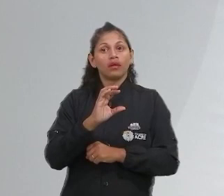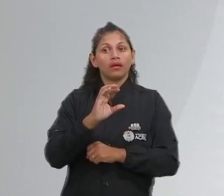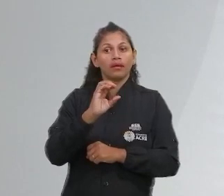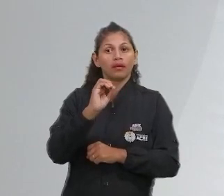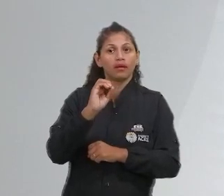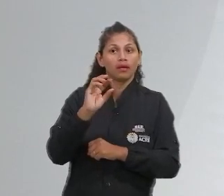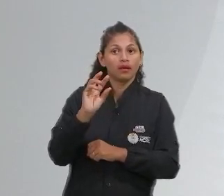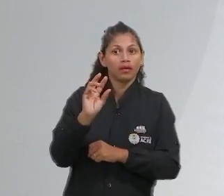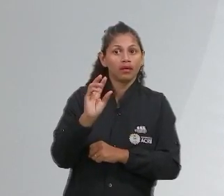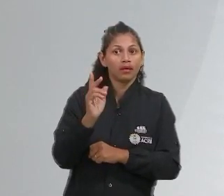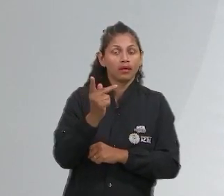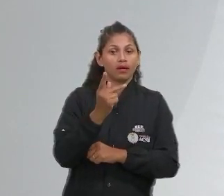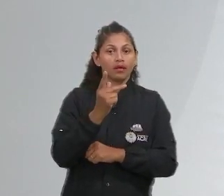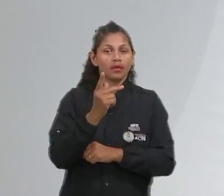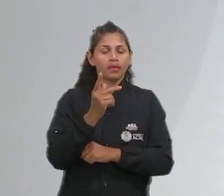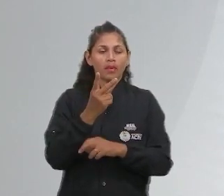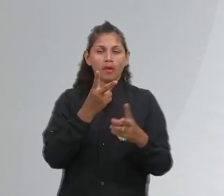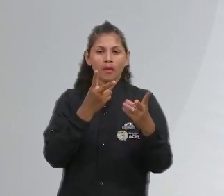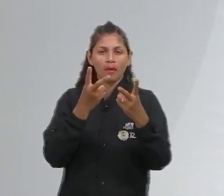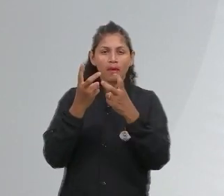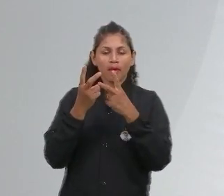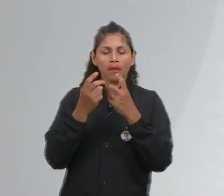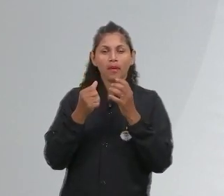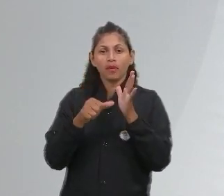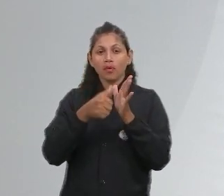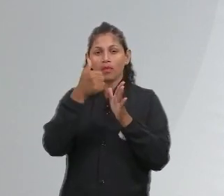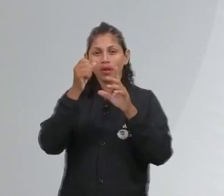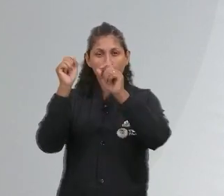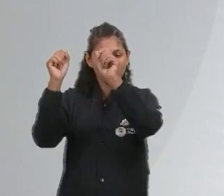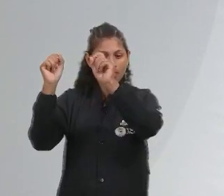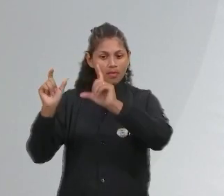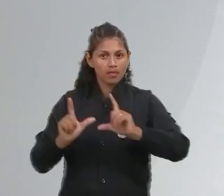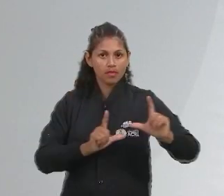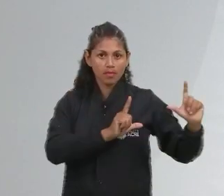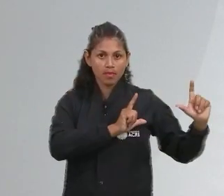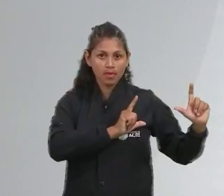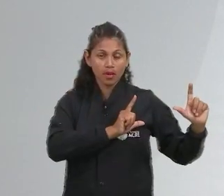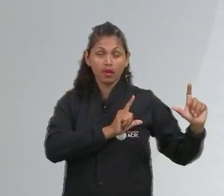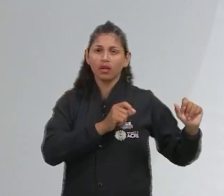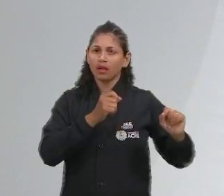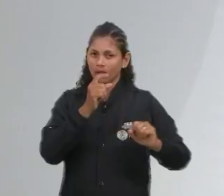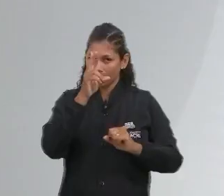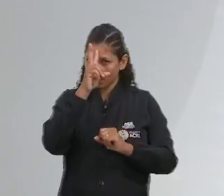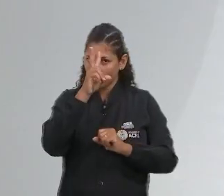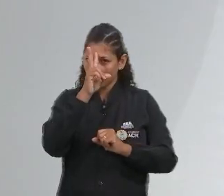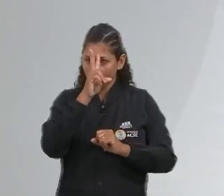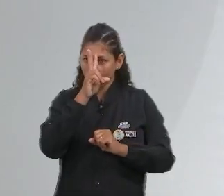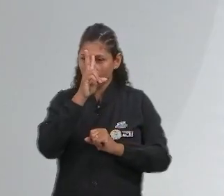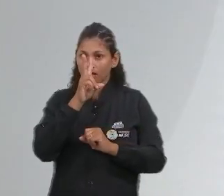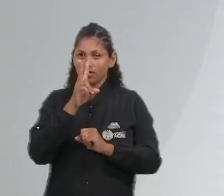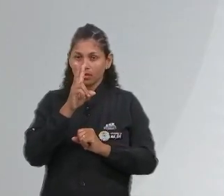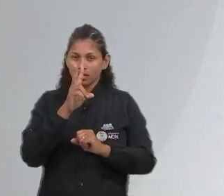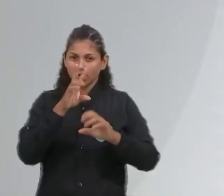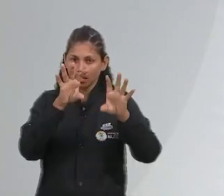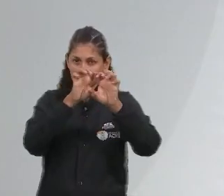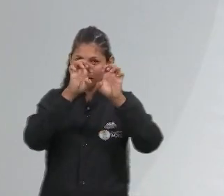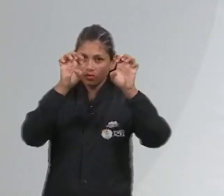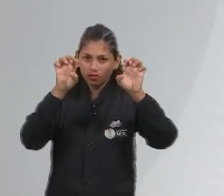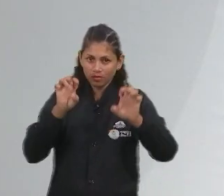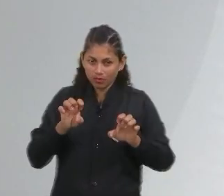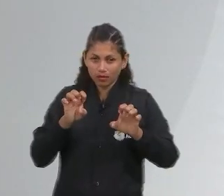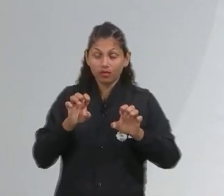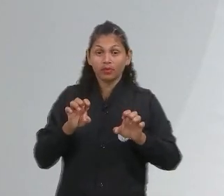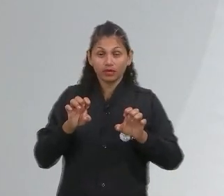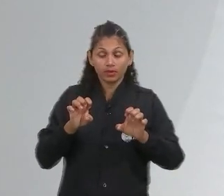lá observarem bem as definições. Hidroxila, carbonila e carboxila.